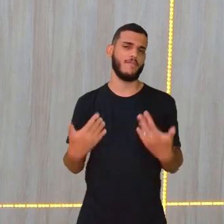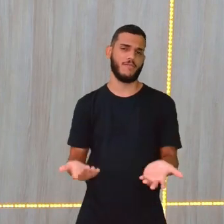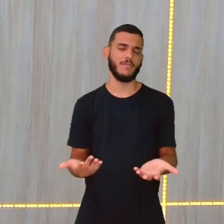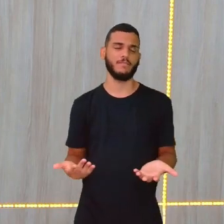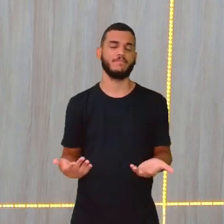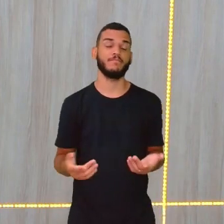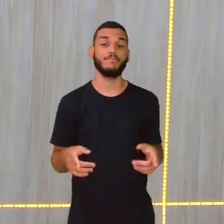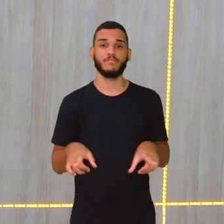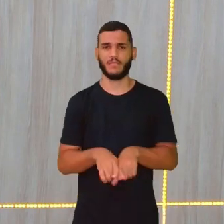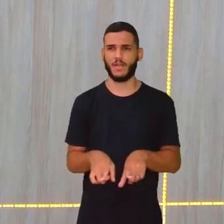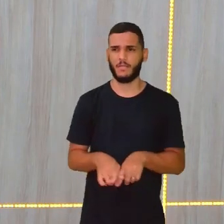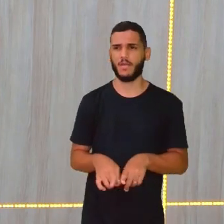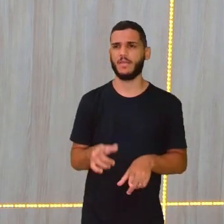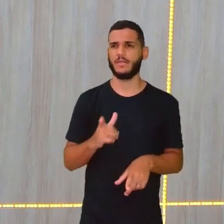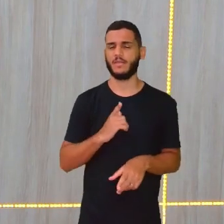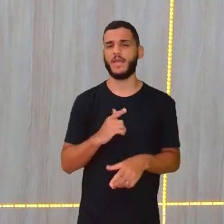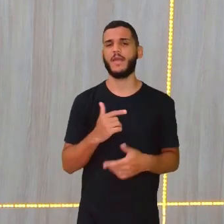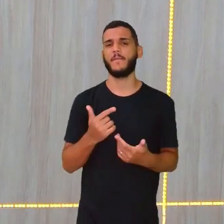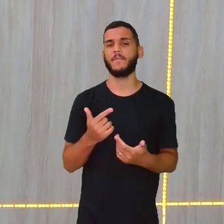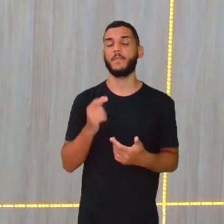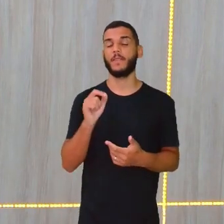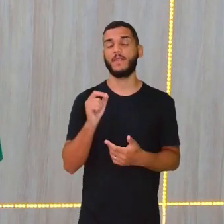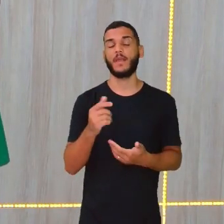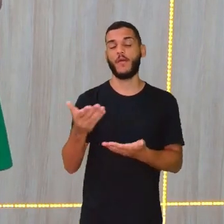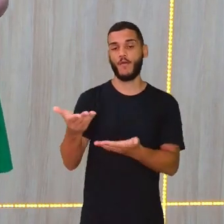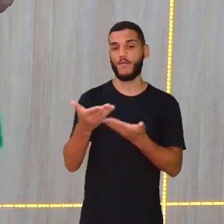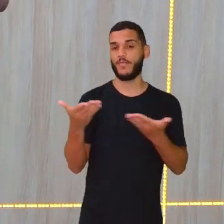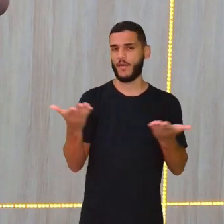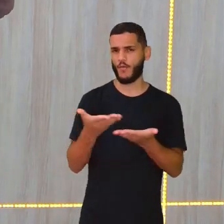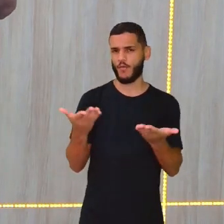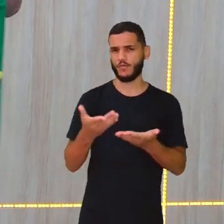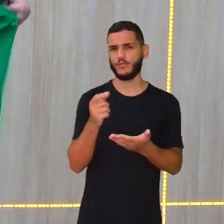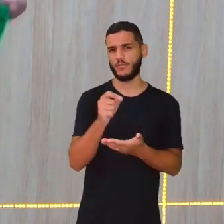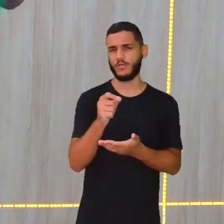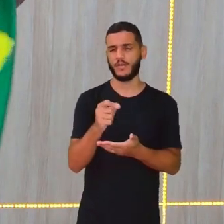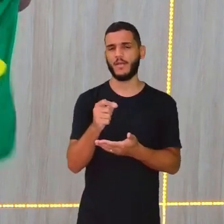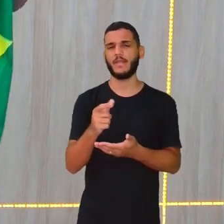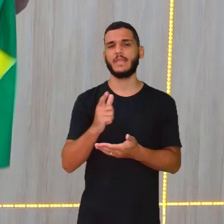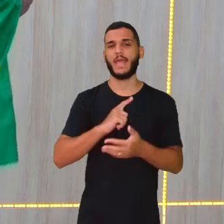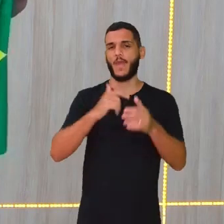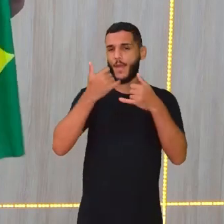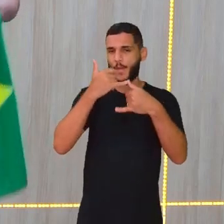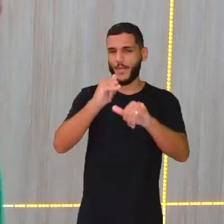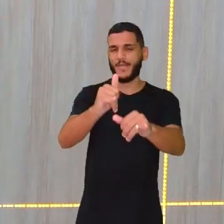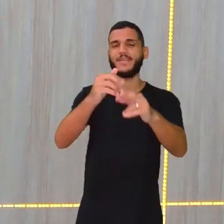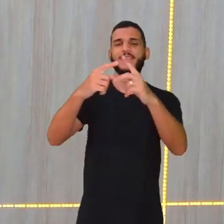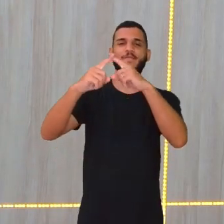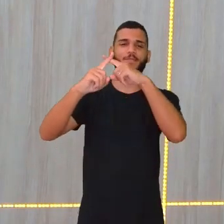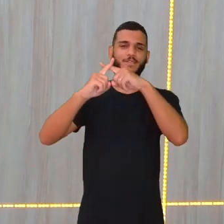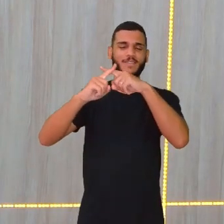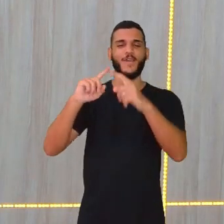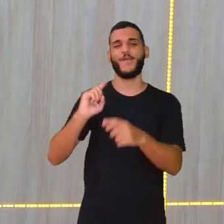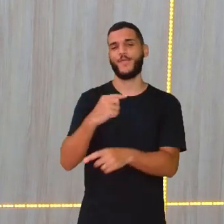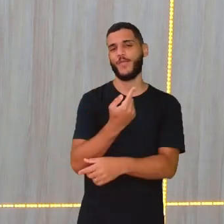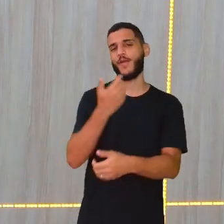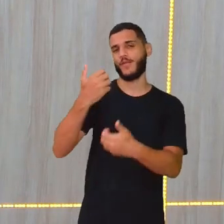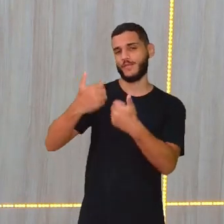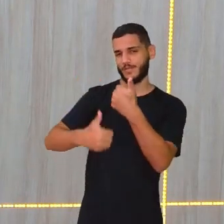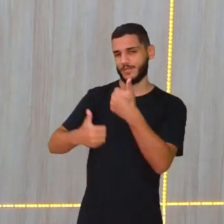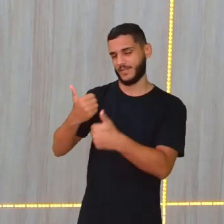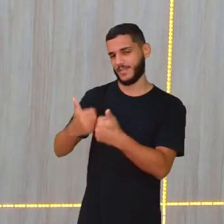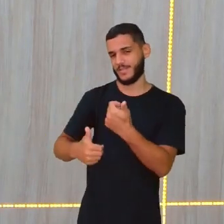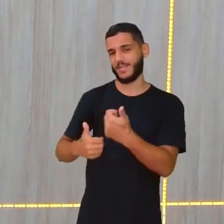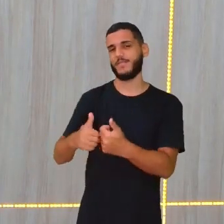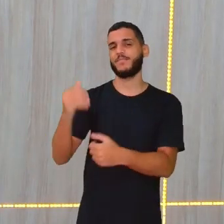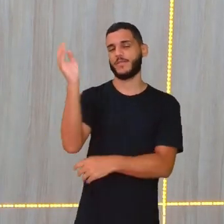dessa observação de tarefa, eu vou convidar vocês hoje, né, para a gente mandar muita energia para os nossos jogadores.